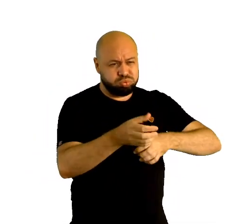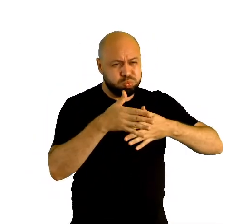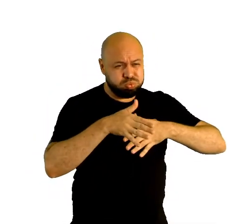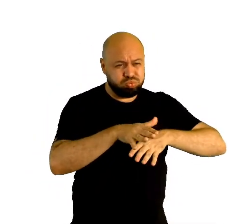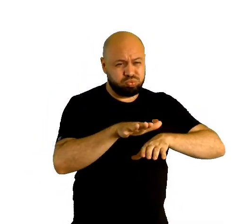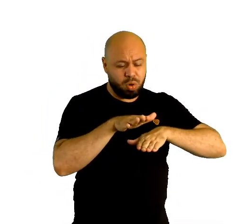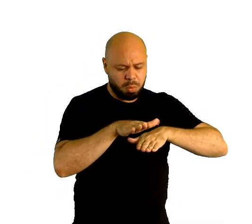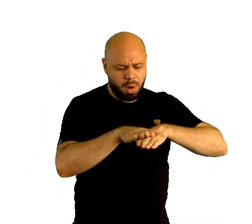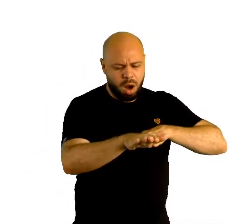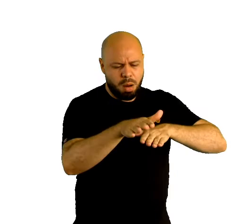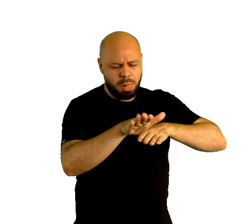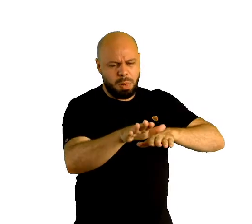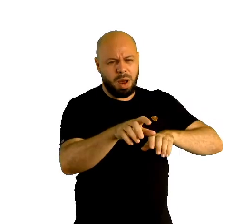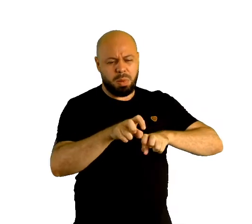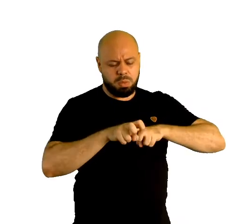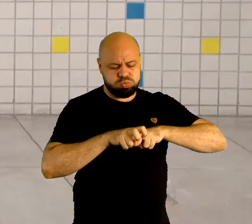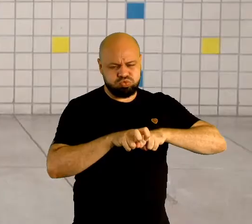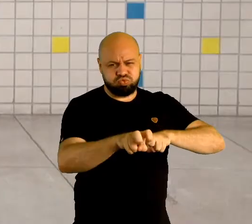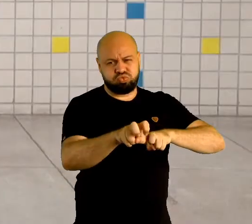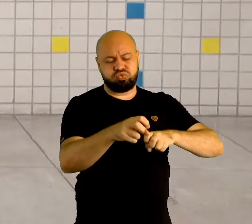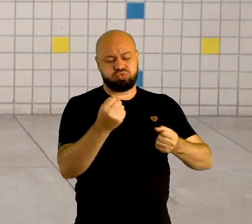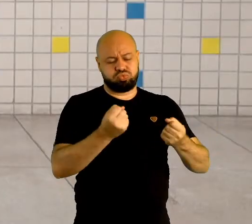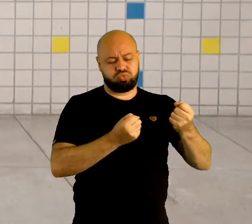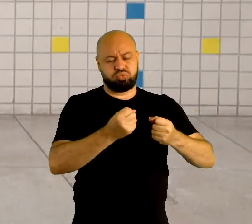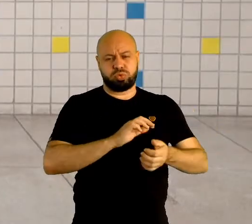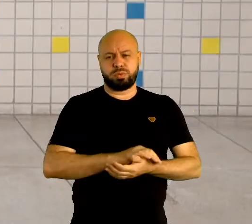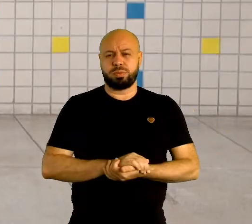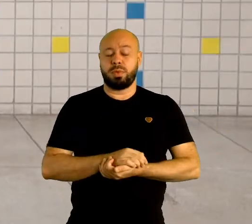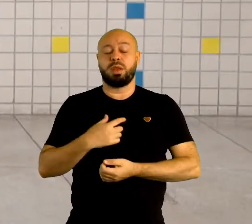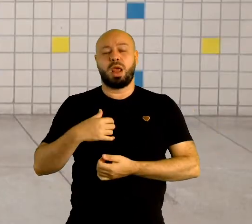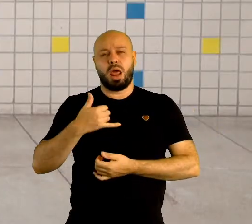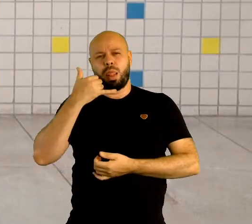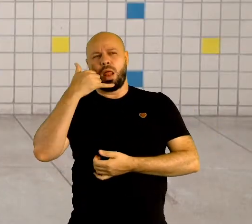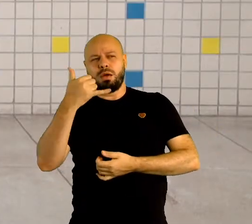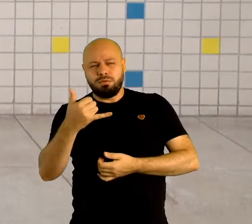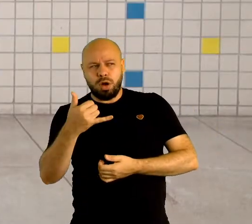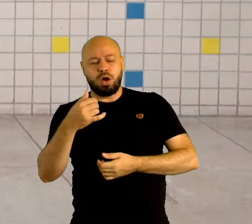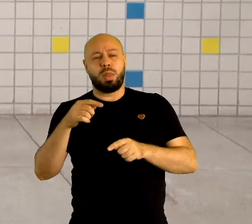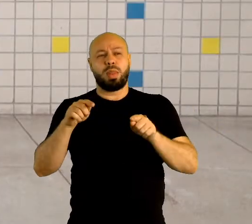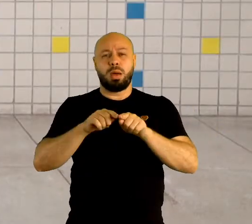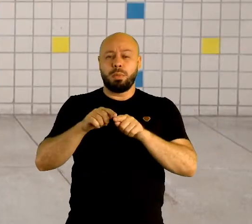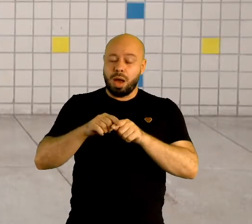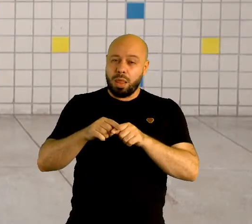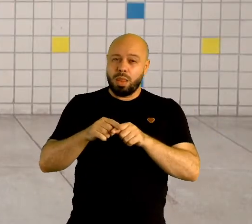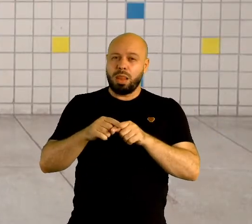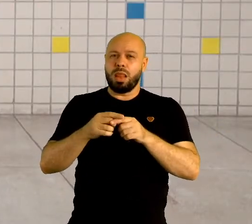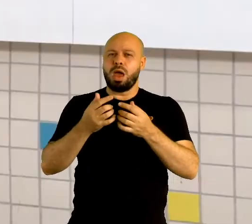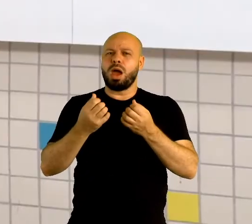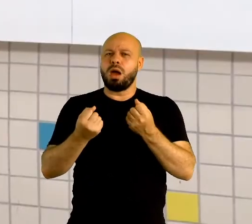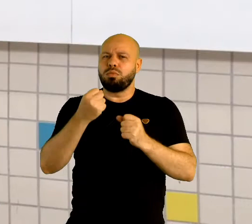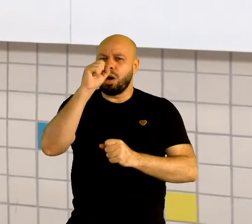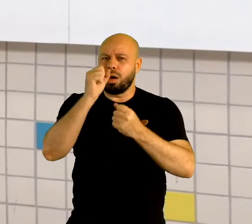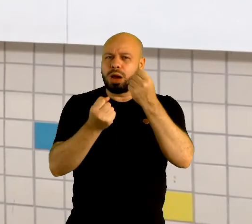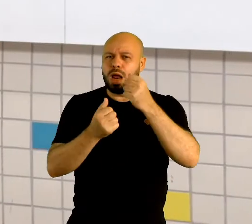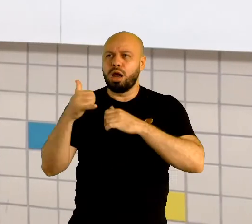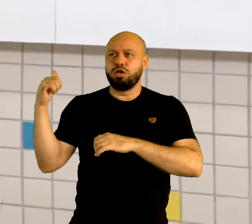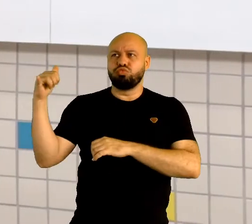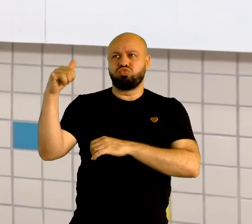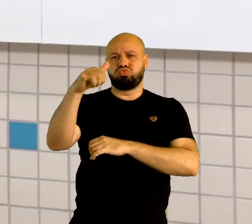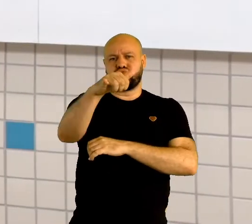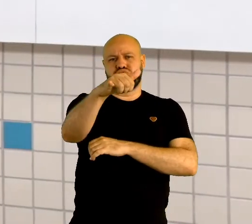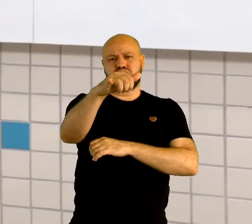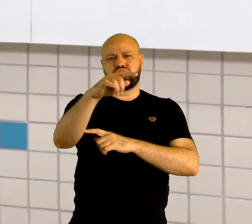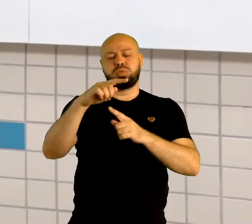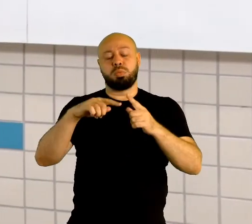ali surgindo, nós temos também as fábricas de aviões, mas o foco mesmo, o que mais